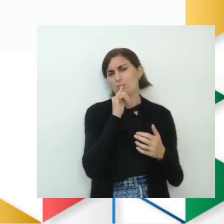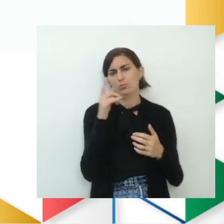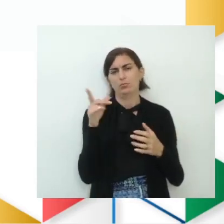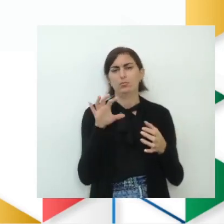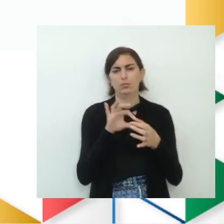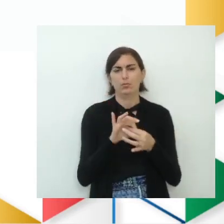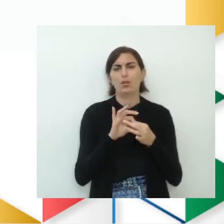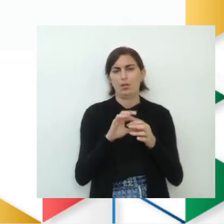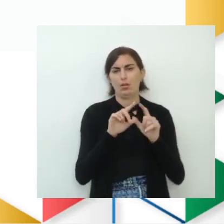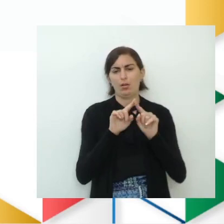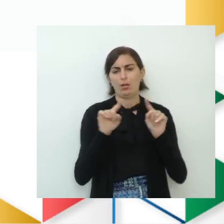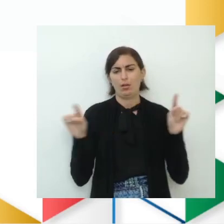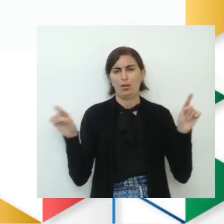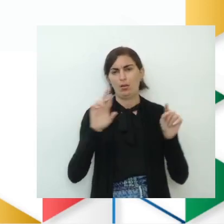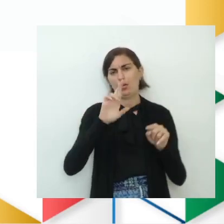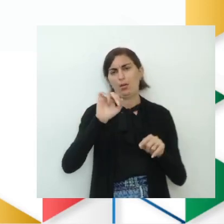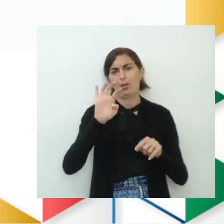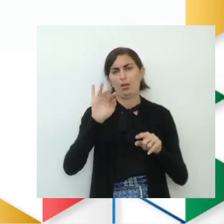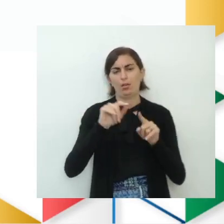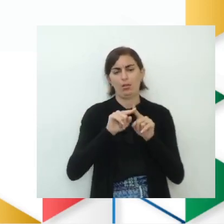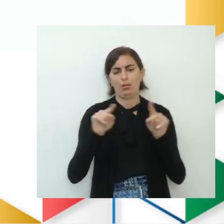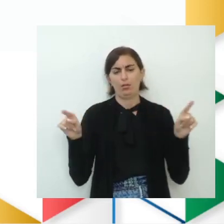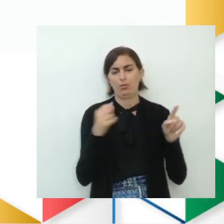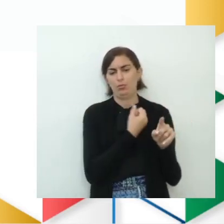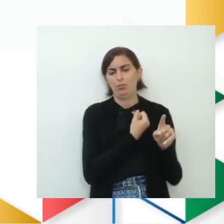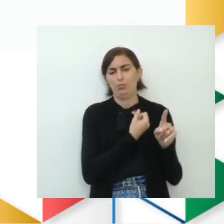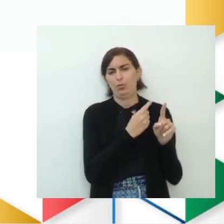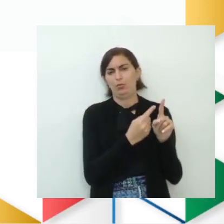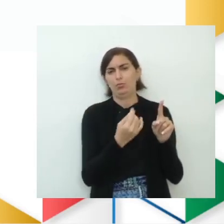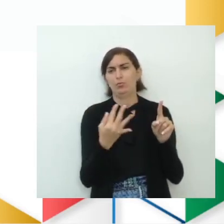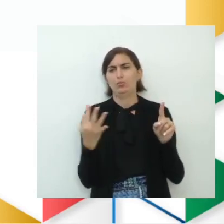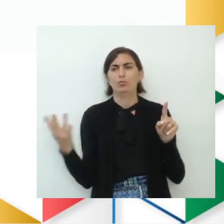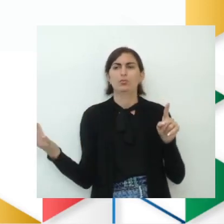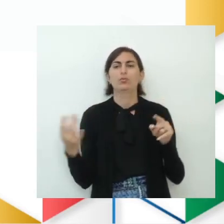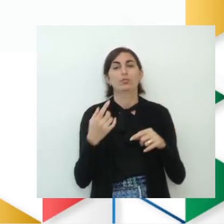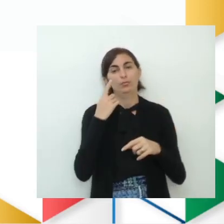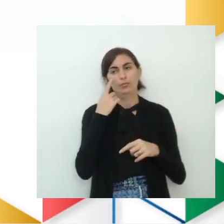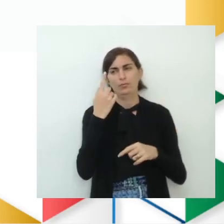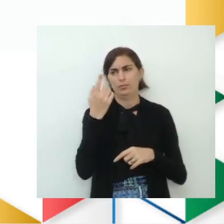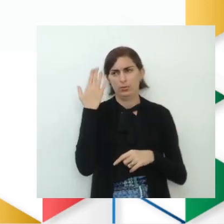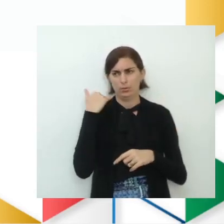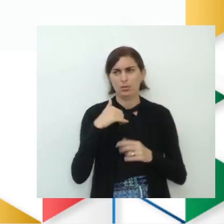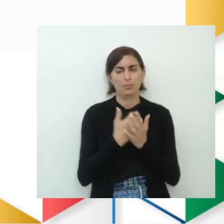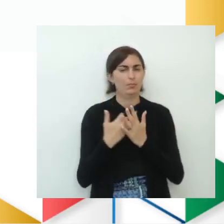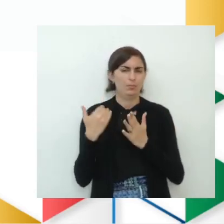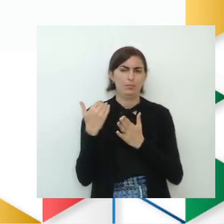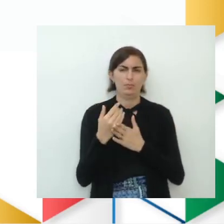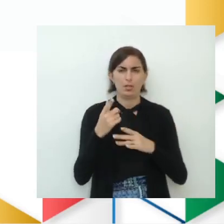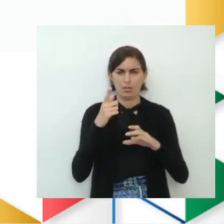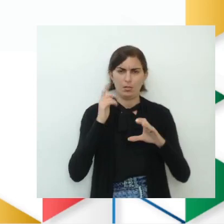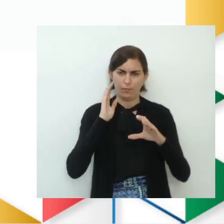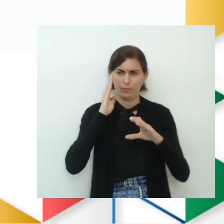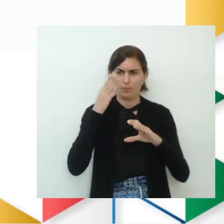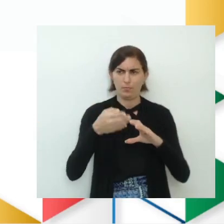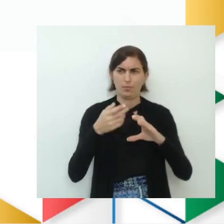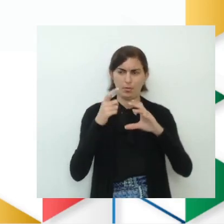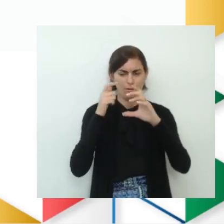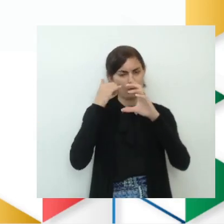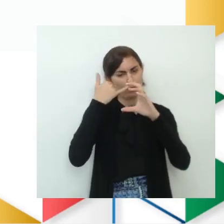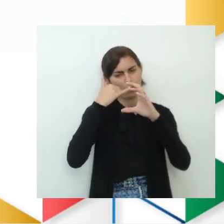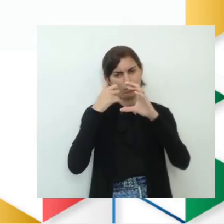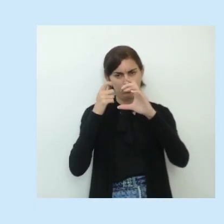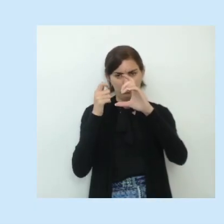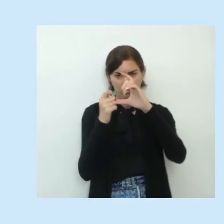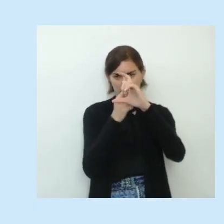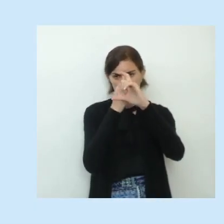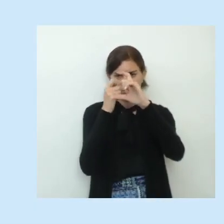estar ligada à reta numérica. Certinho? Vamos lá então comigo. Quer saber um pouquinho mais sobre isso? Aponta a câmera do teu celular